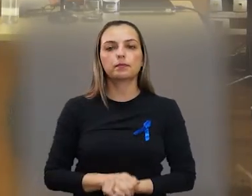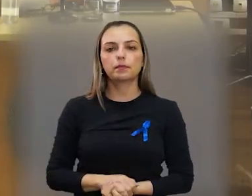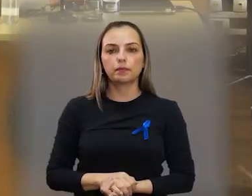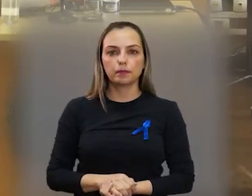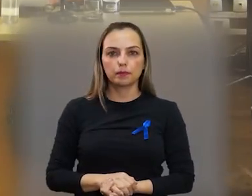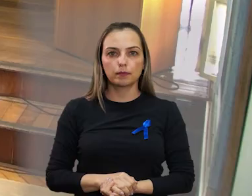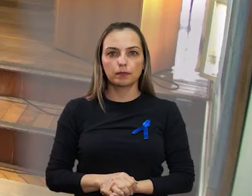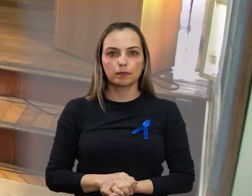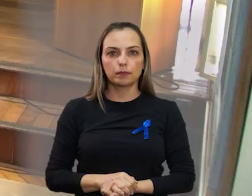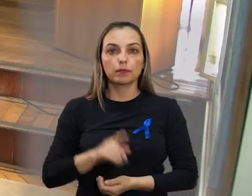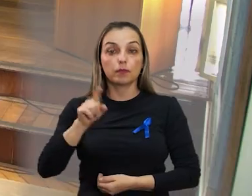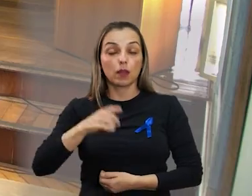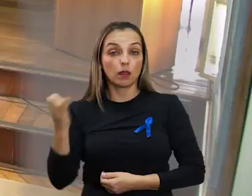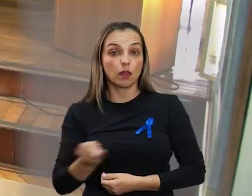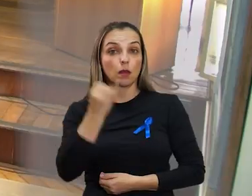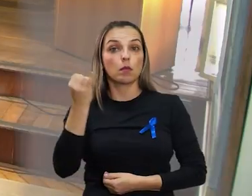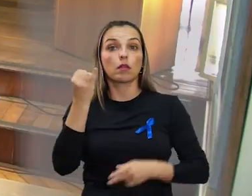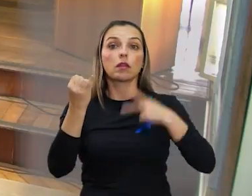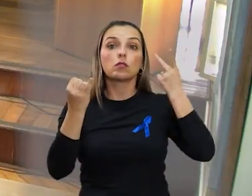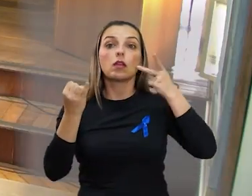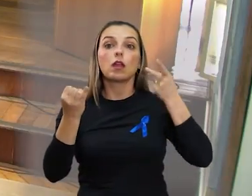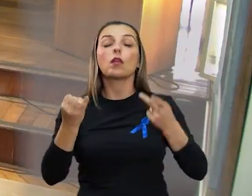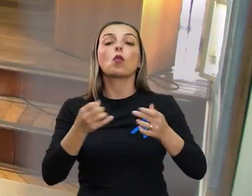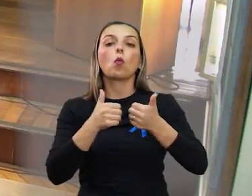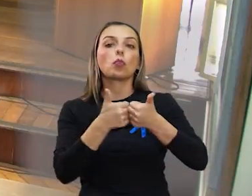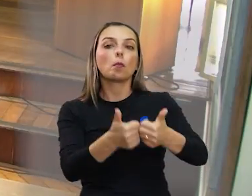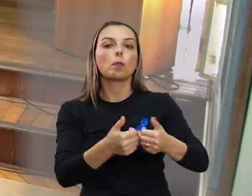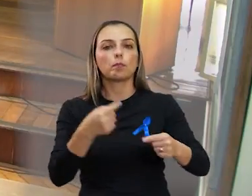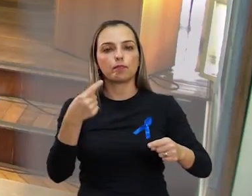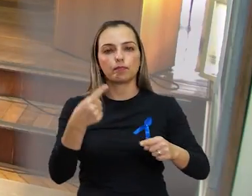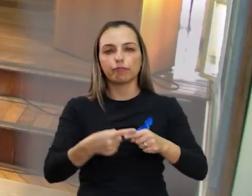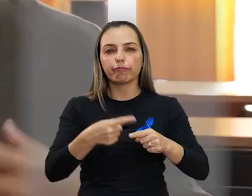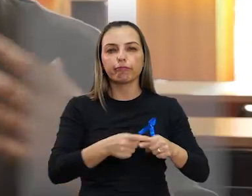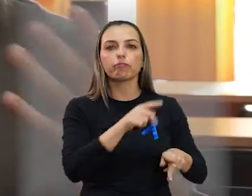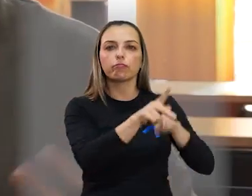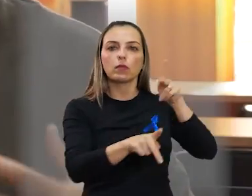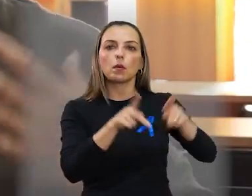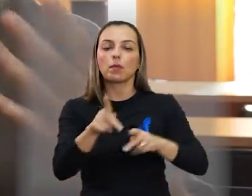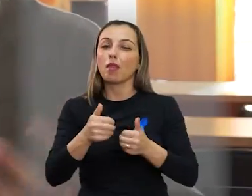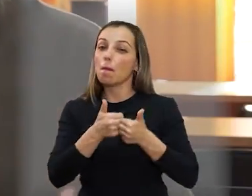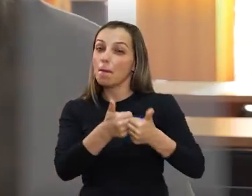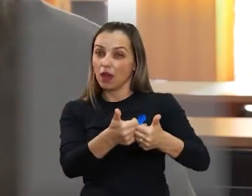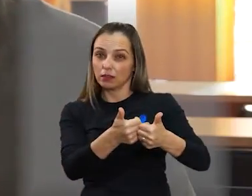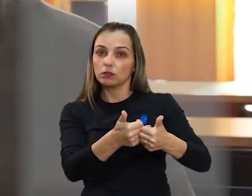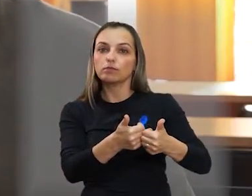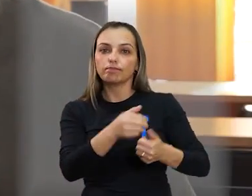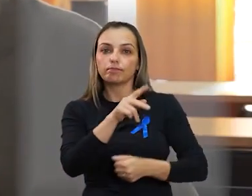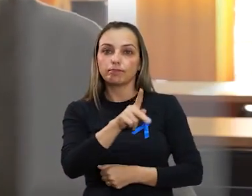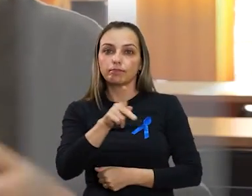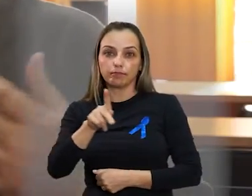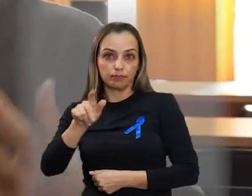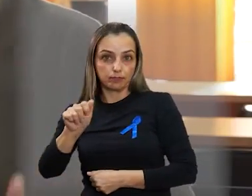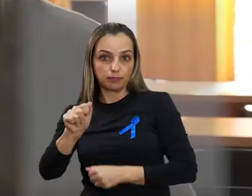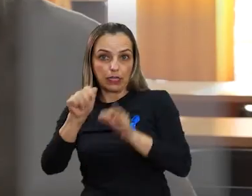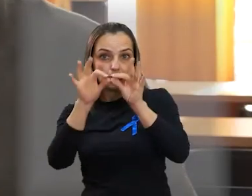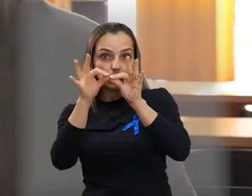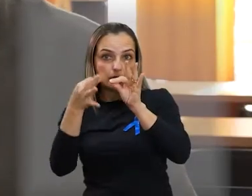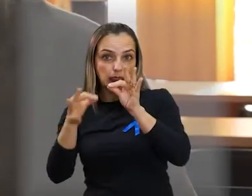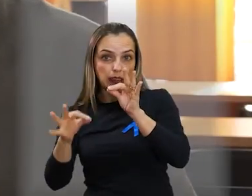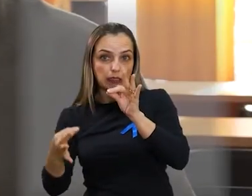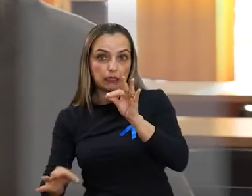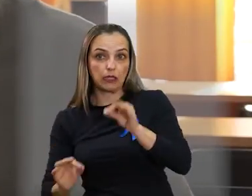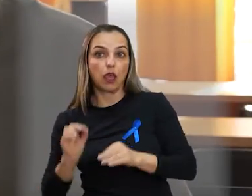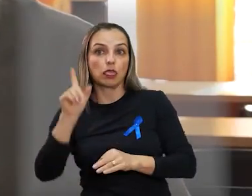acompanhar e eles estão perto da população é que depois ela vem detalhada e depois em